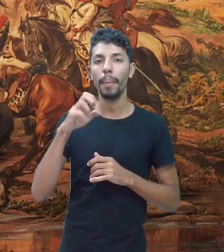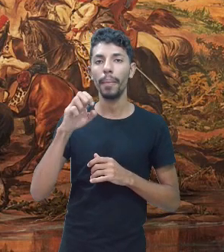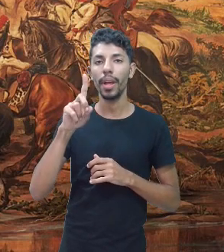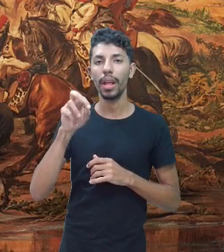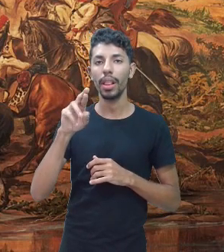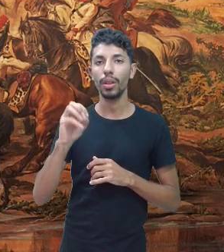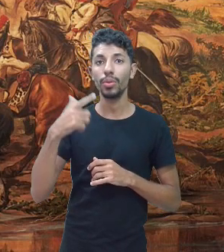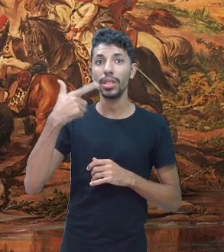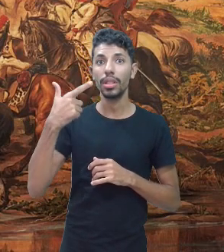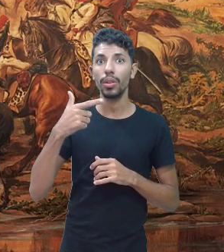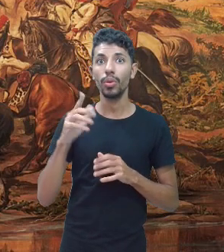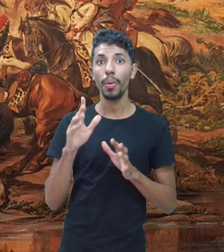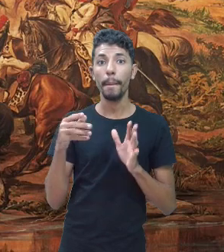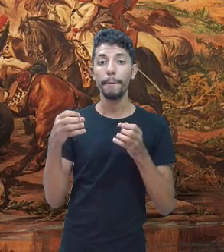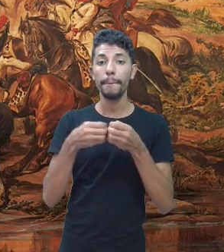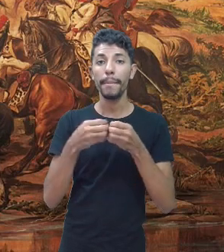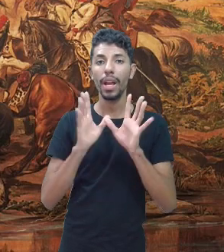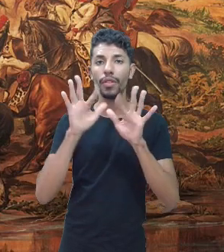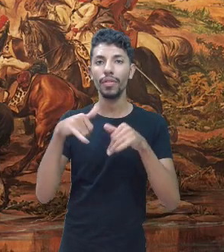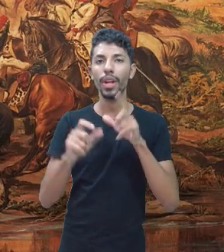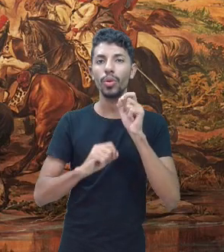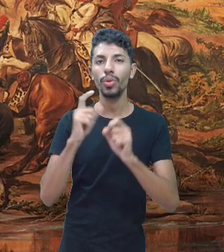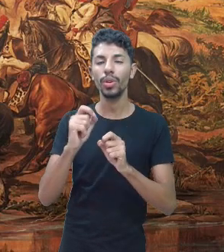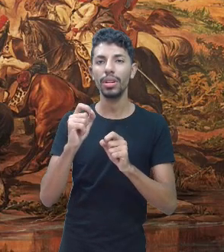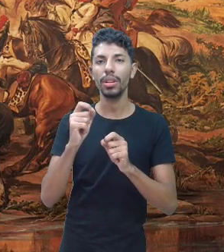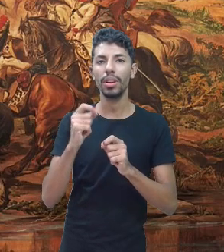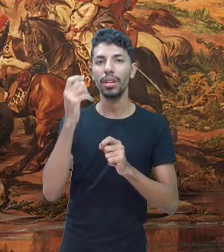Império Brasileiro, já que a República foi proclamada em